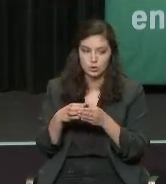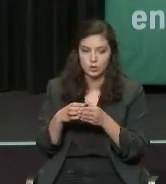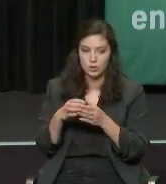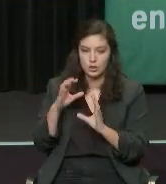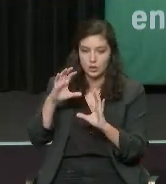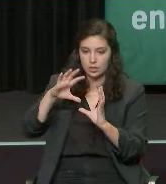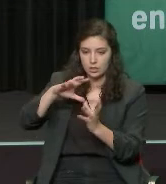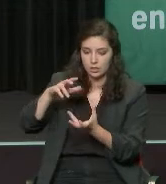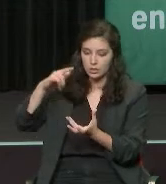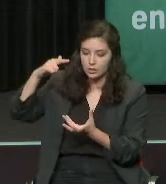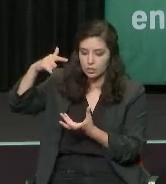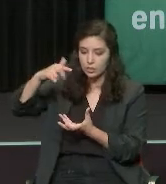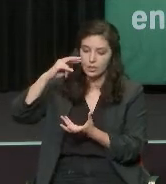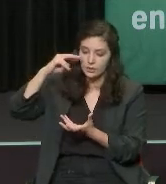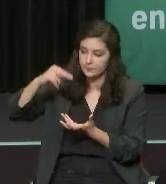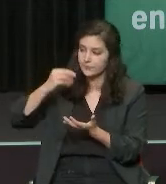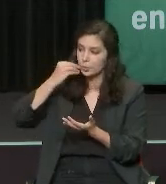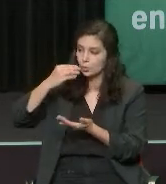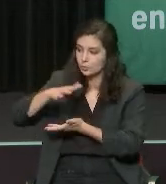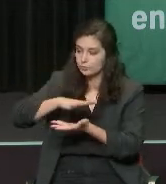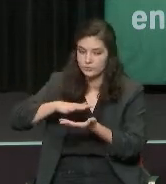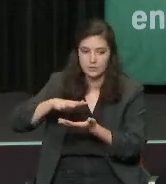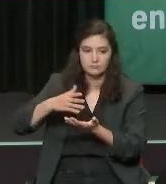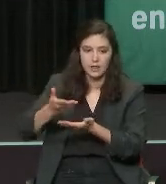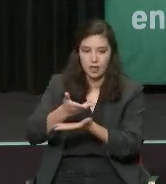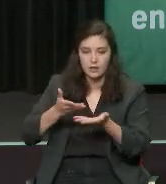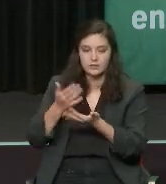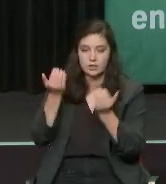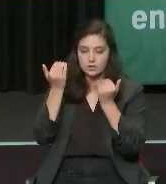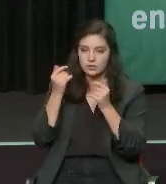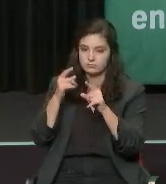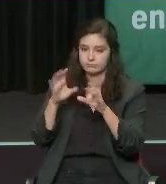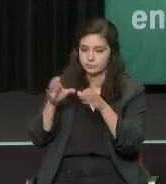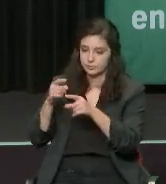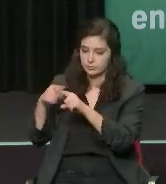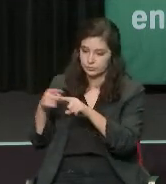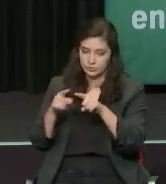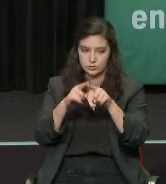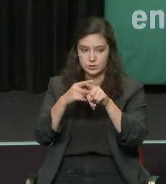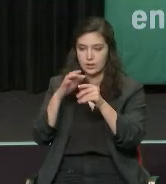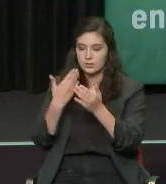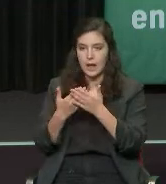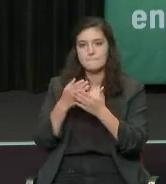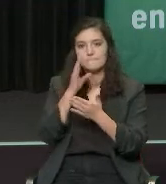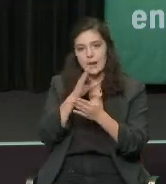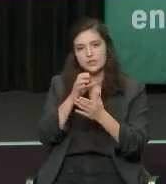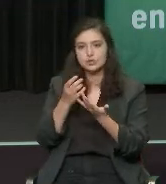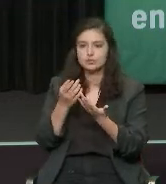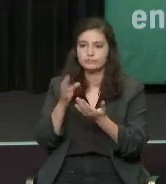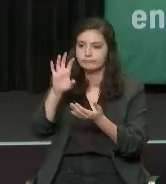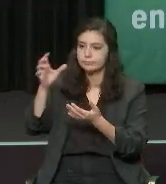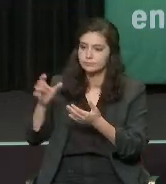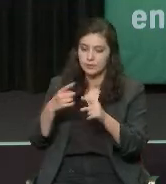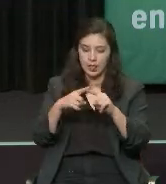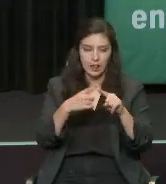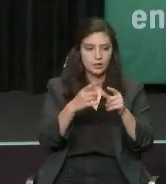Observation Satellites, e como é que estão a tentar harmonizar os vários dados das diferentes agências para ajudar na prática os diferentes países na